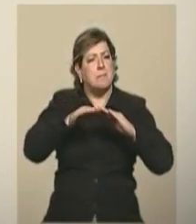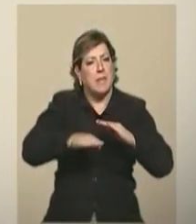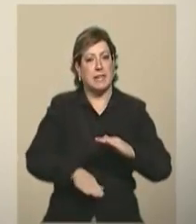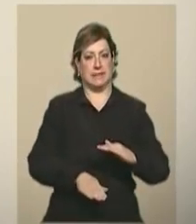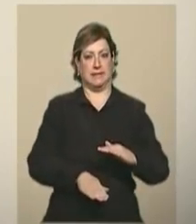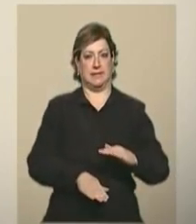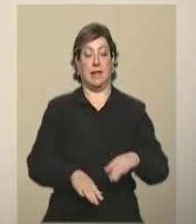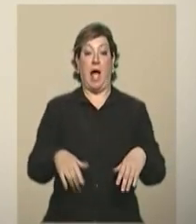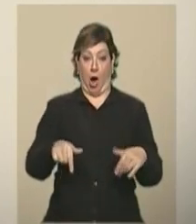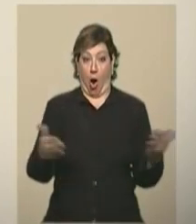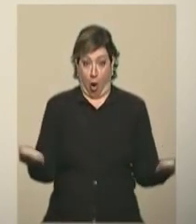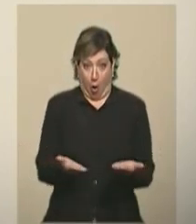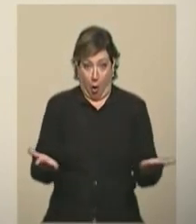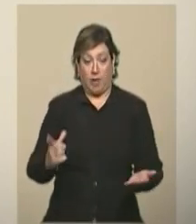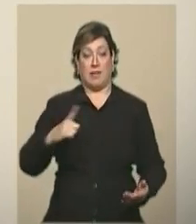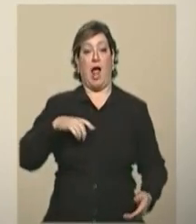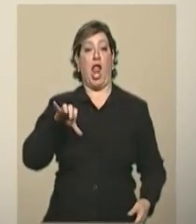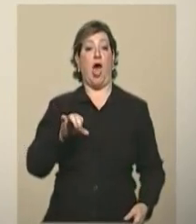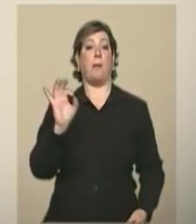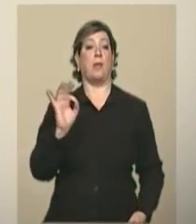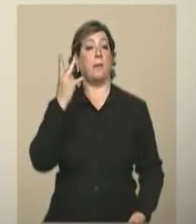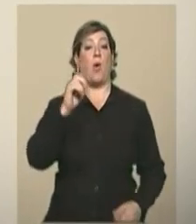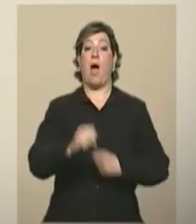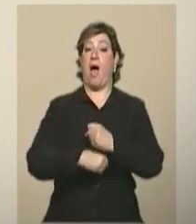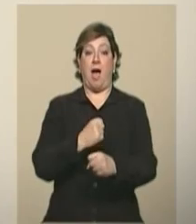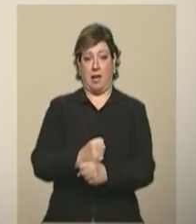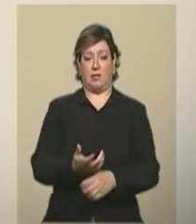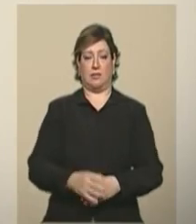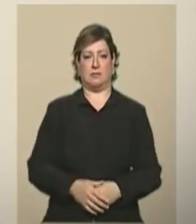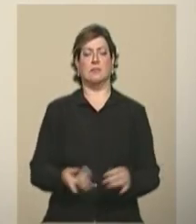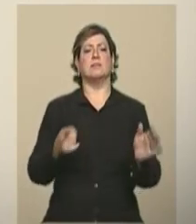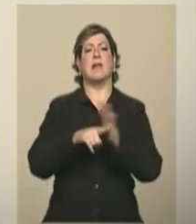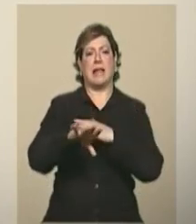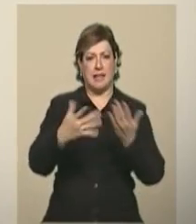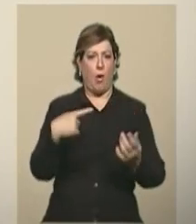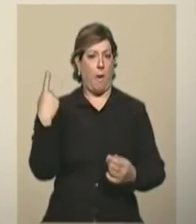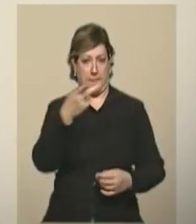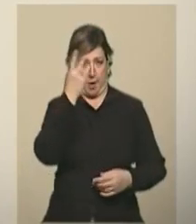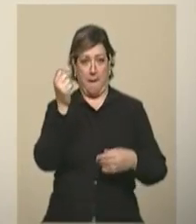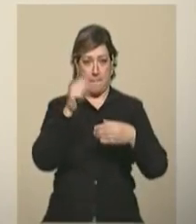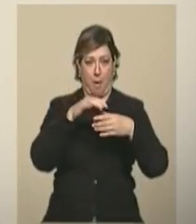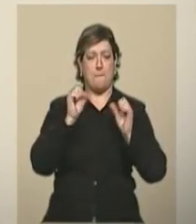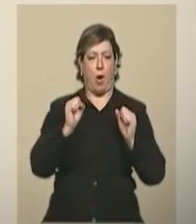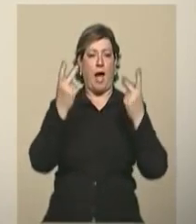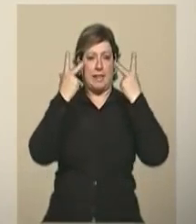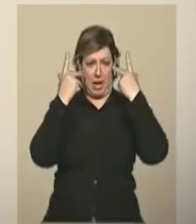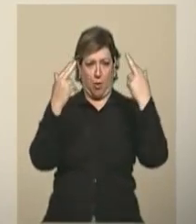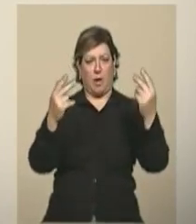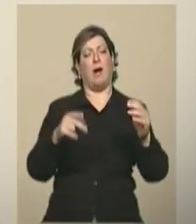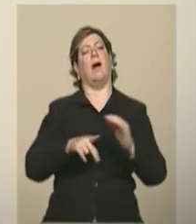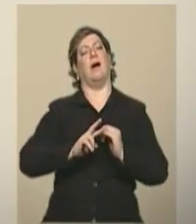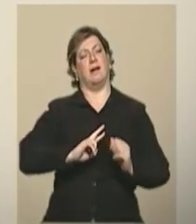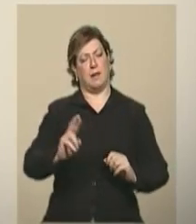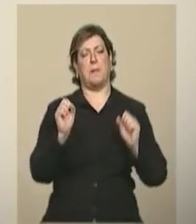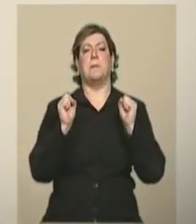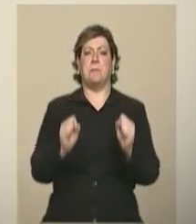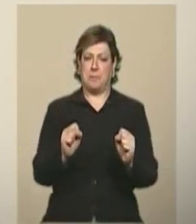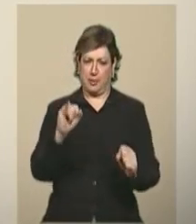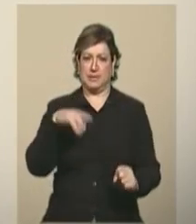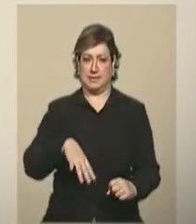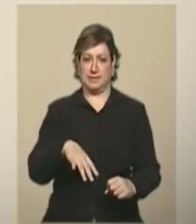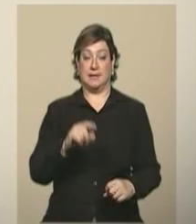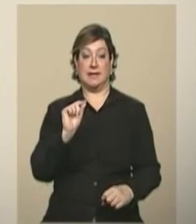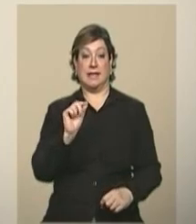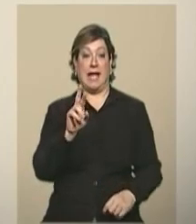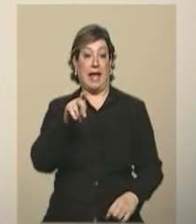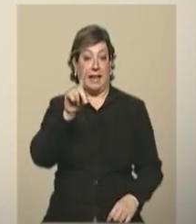eles estão em 9% ao ano. Então o poupador pode ficar tranquilo. Ah, pode sim, Luciano. O rendimento dos depósitos